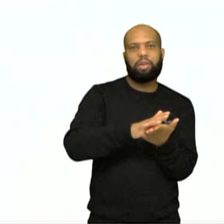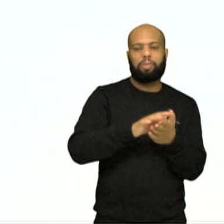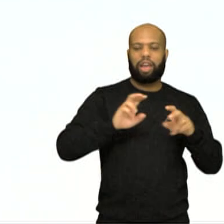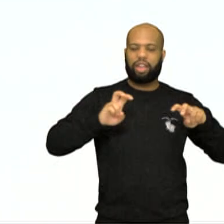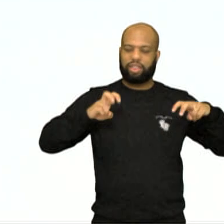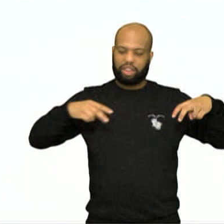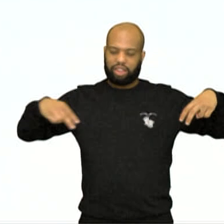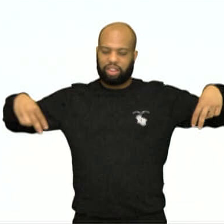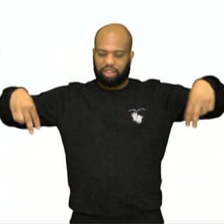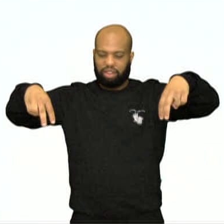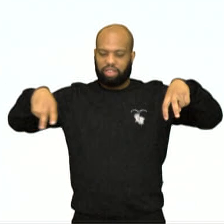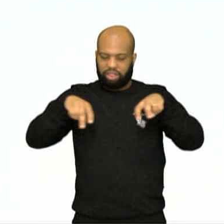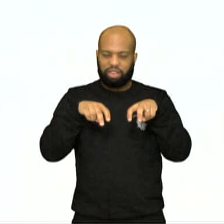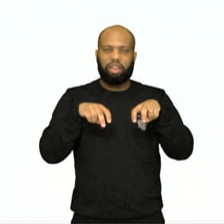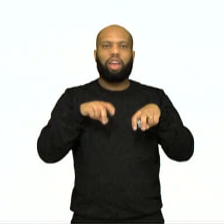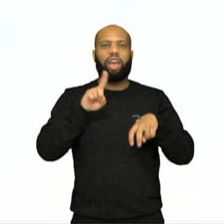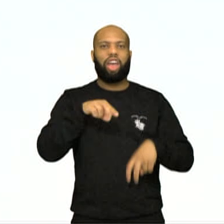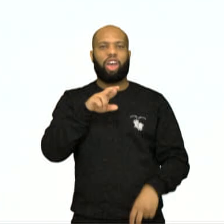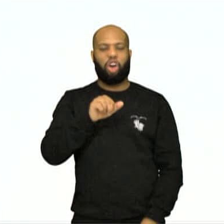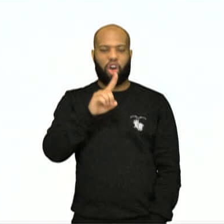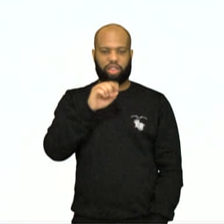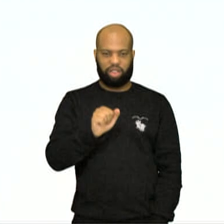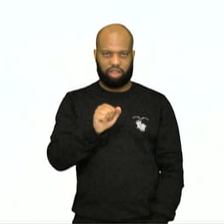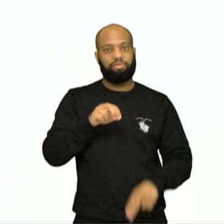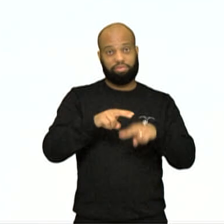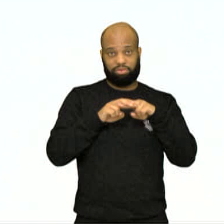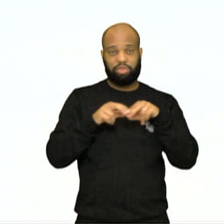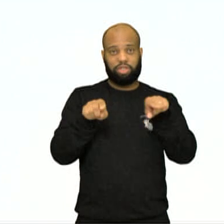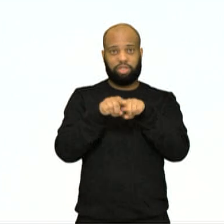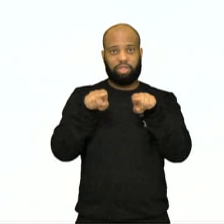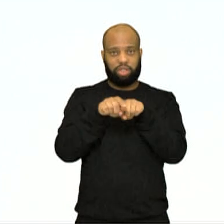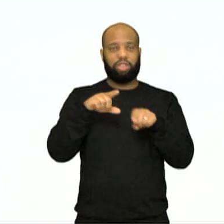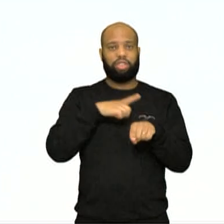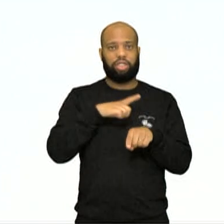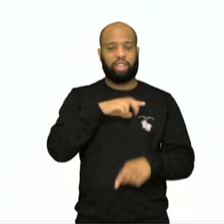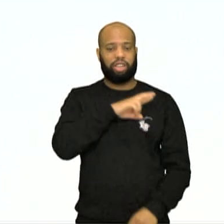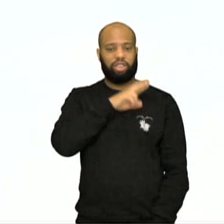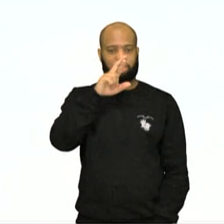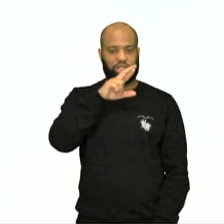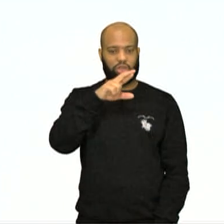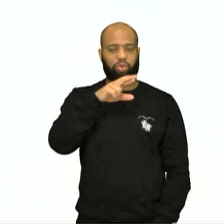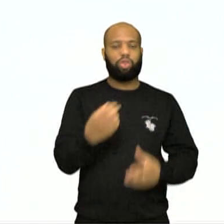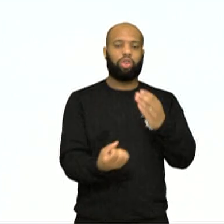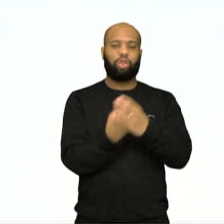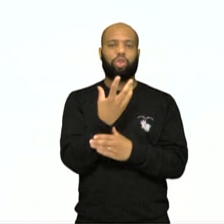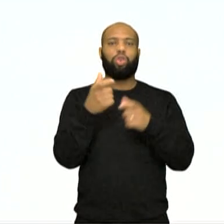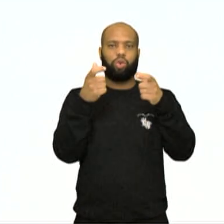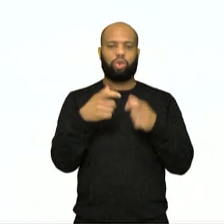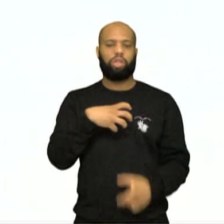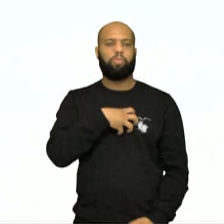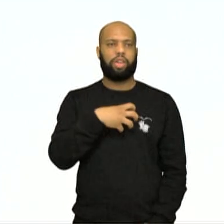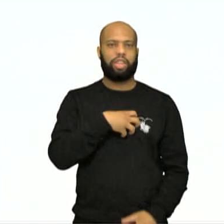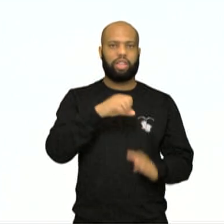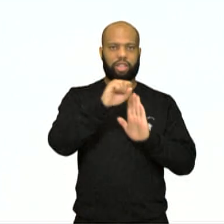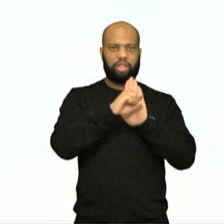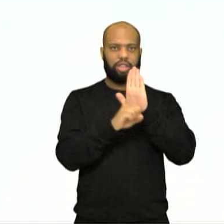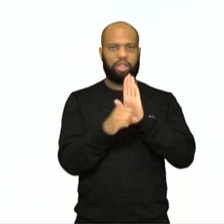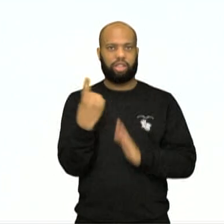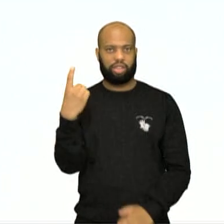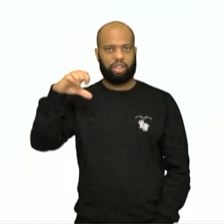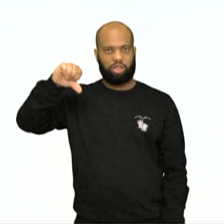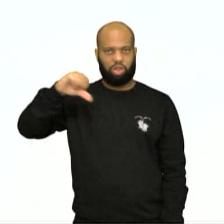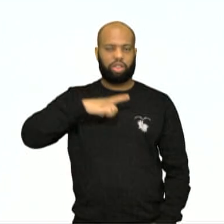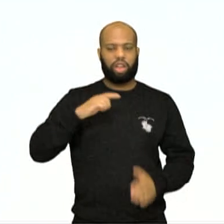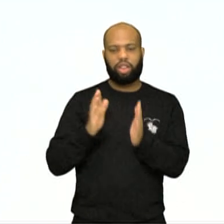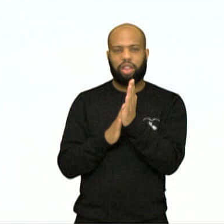lá, que vem realmente da religiosidade, que esse tipo surgiu na Bahia no século XIX, caracterizado por palmas e